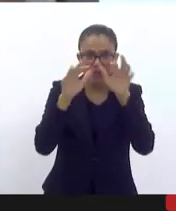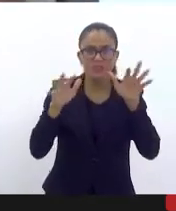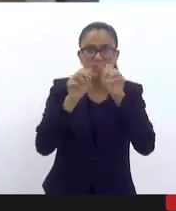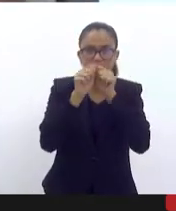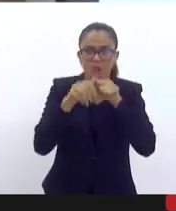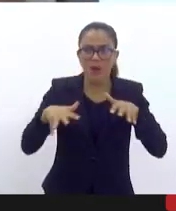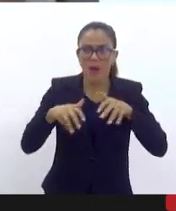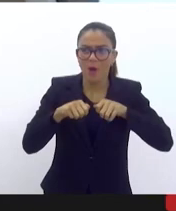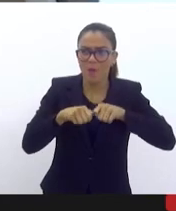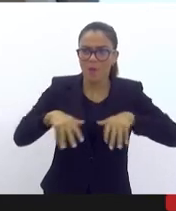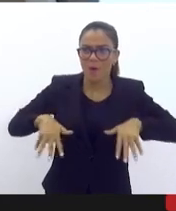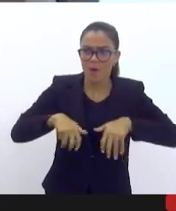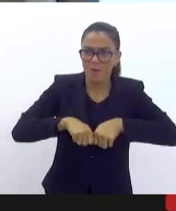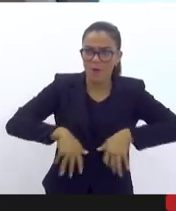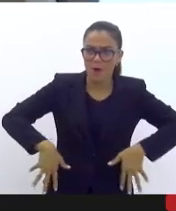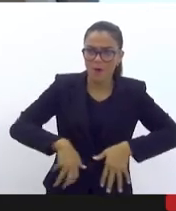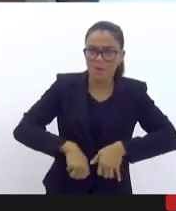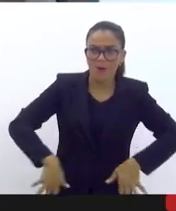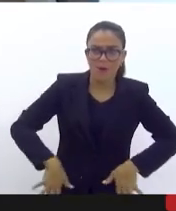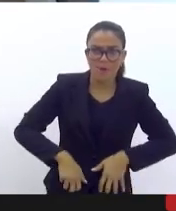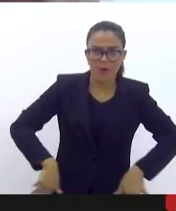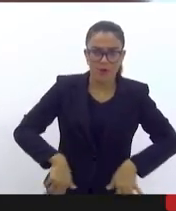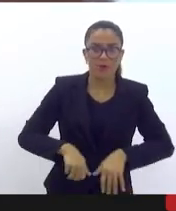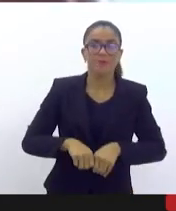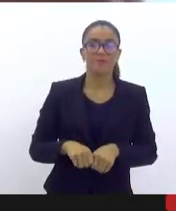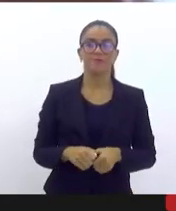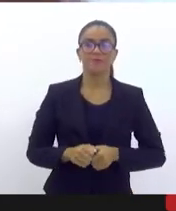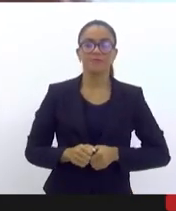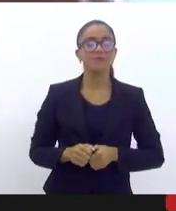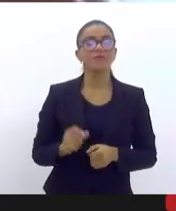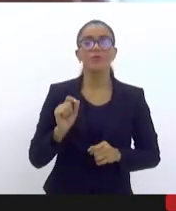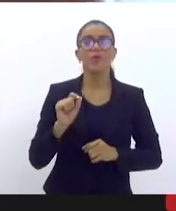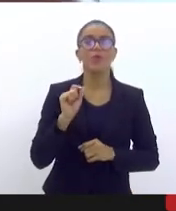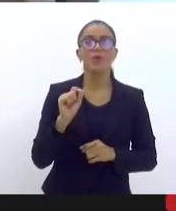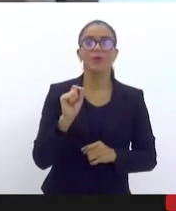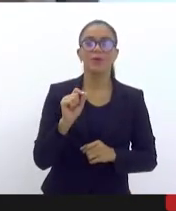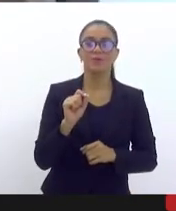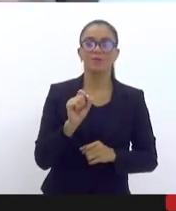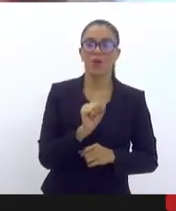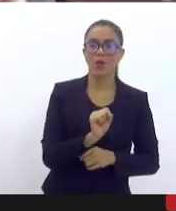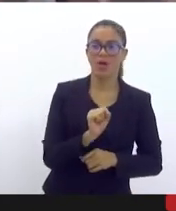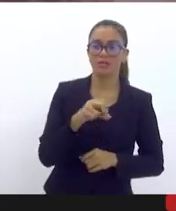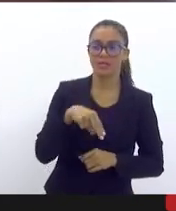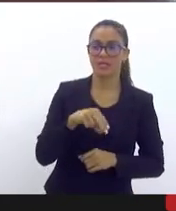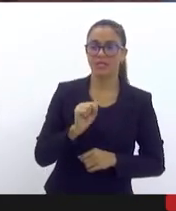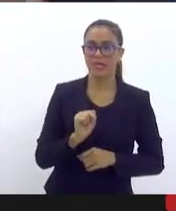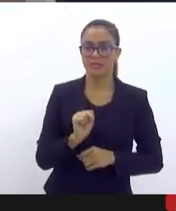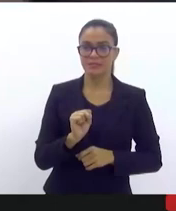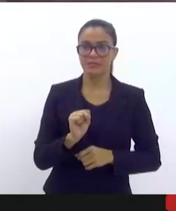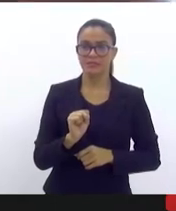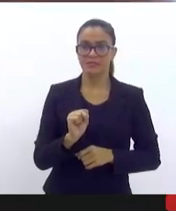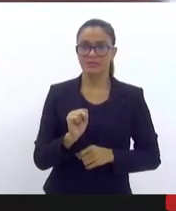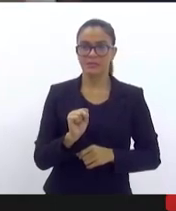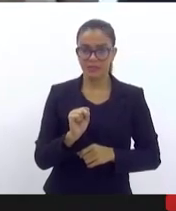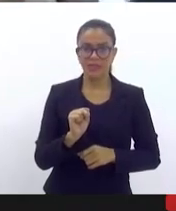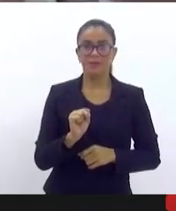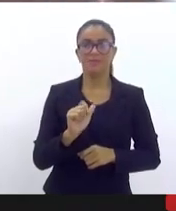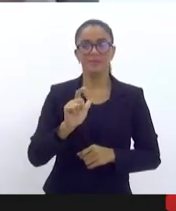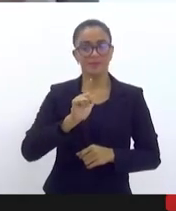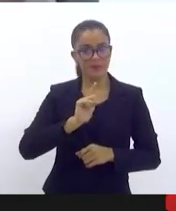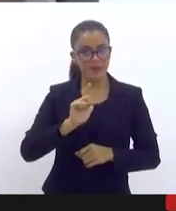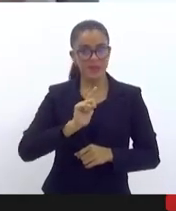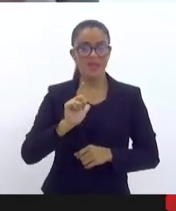substância eu provoco eu eu tema que existe